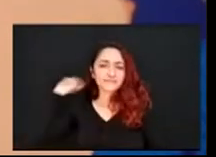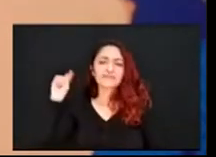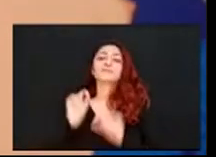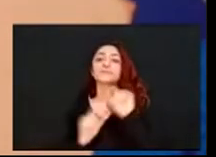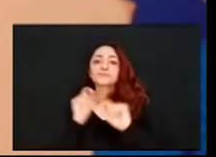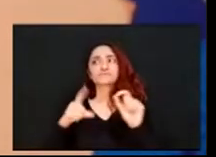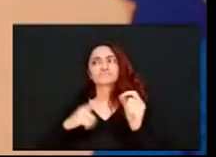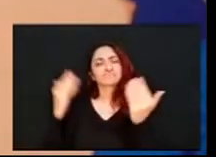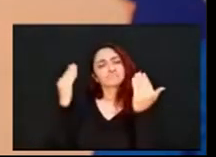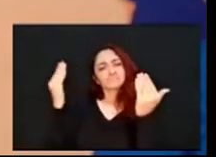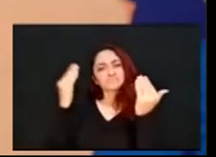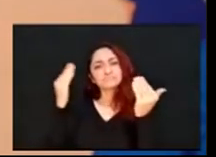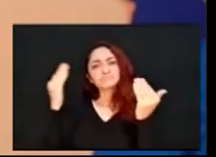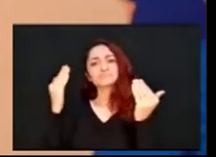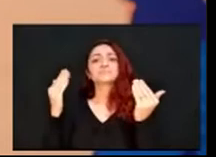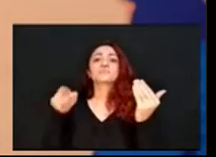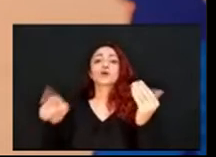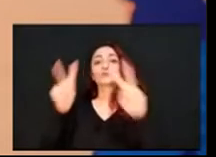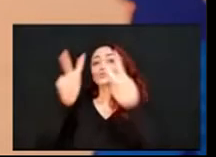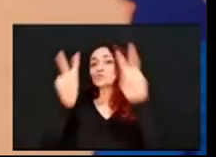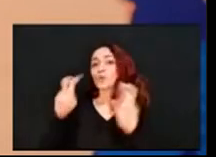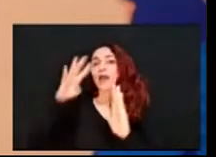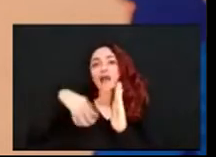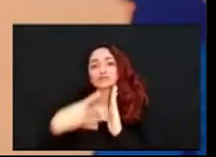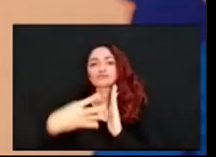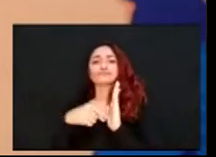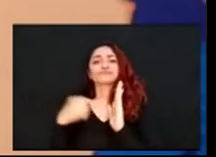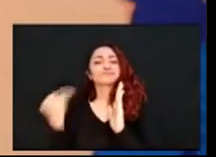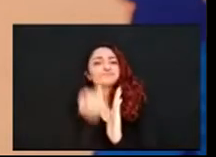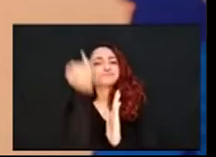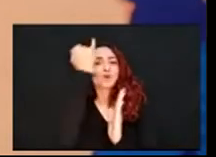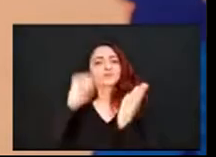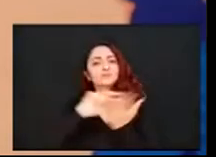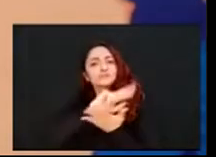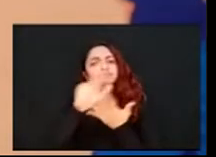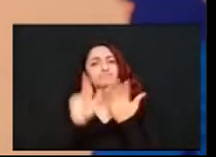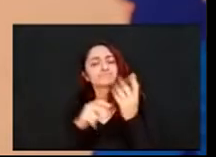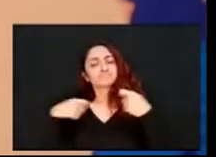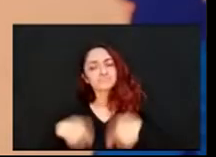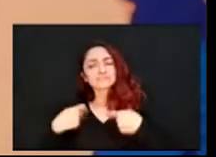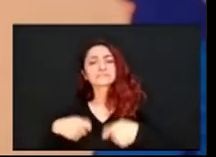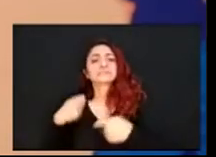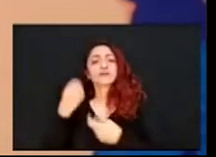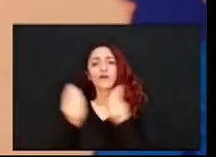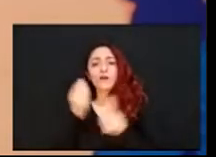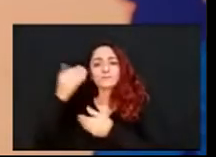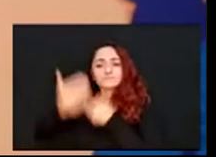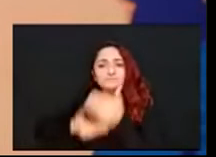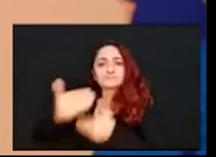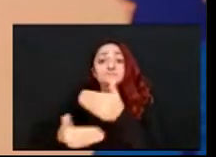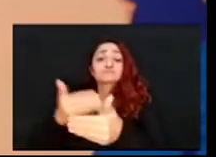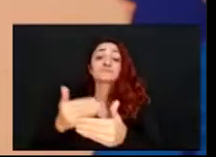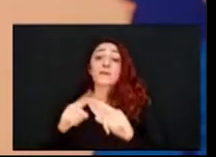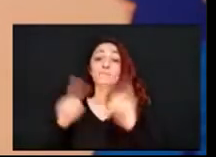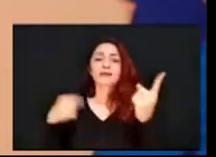da relevância dessa agenda do quanto seria importante caminhar a jornada e fico muito feliz